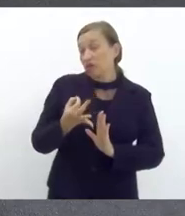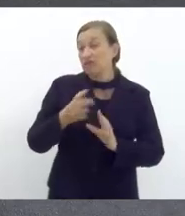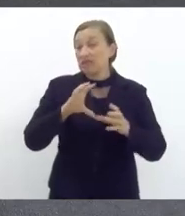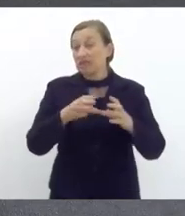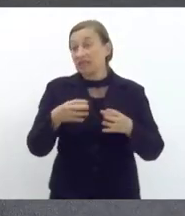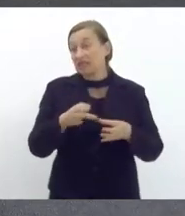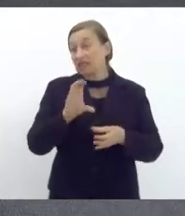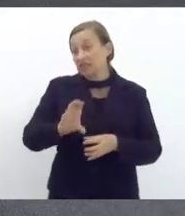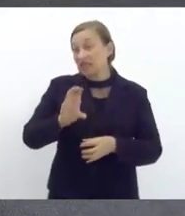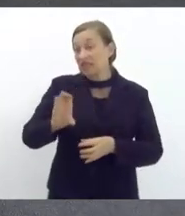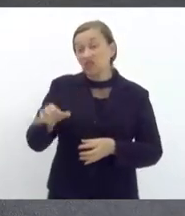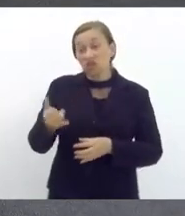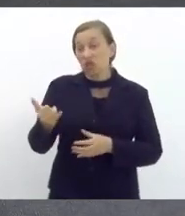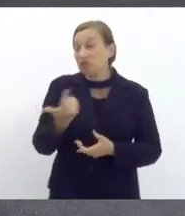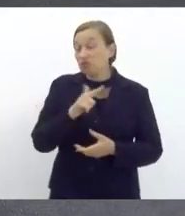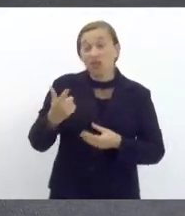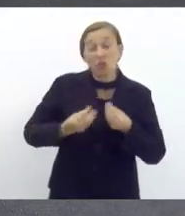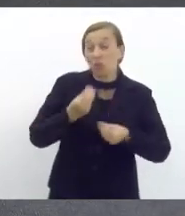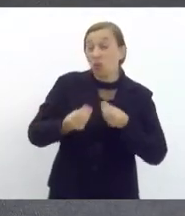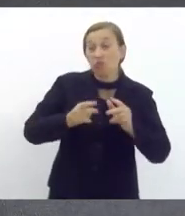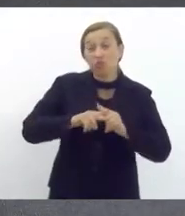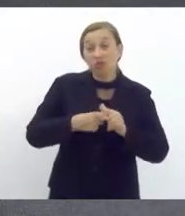já houve